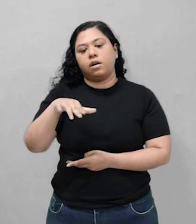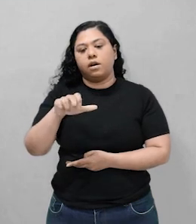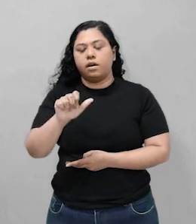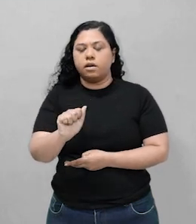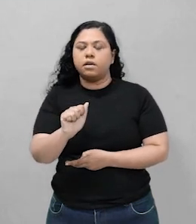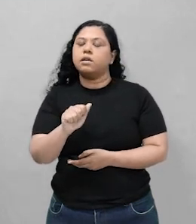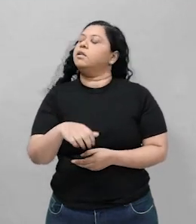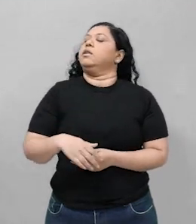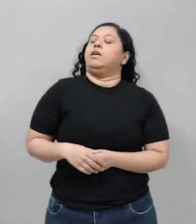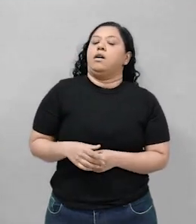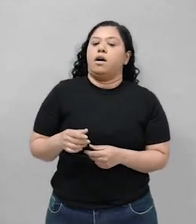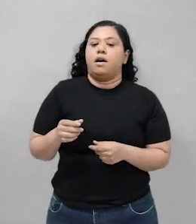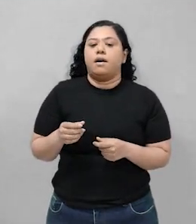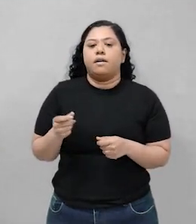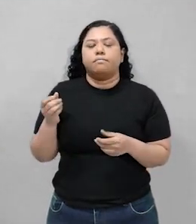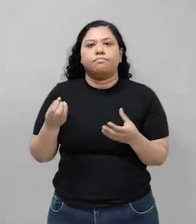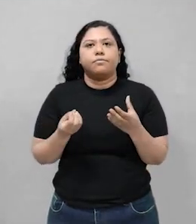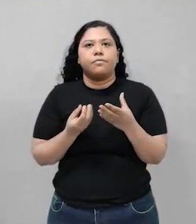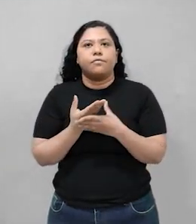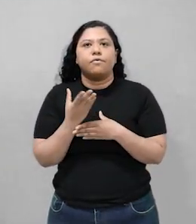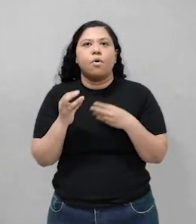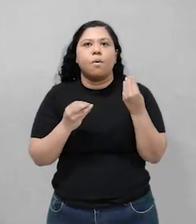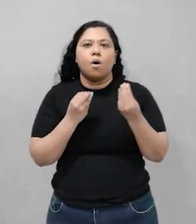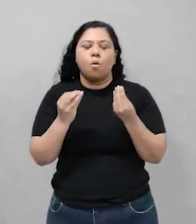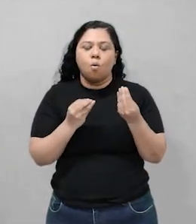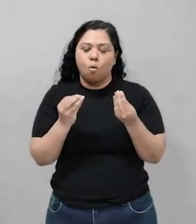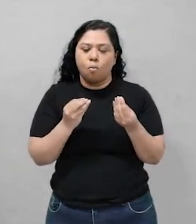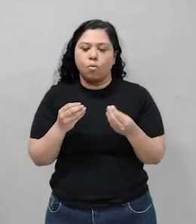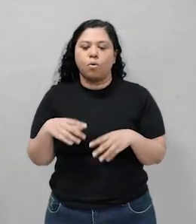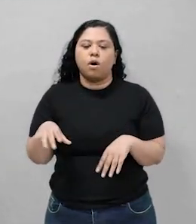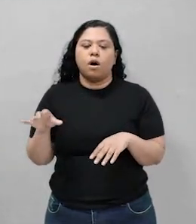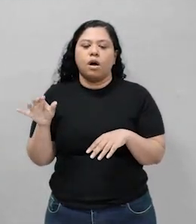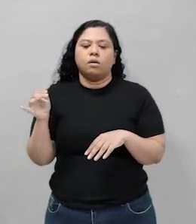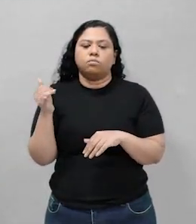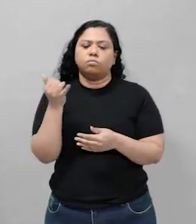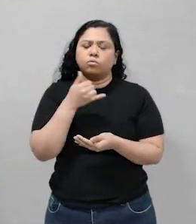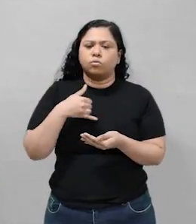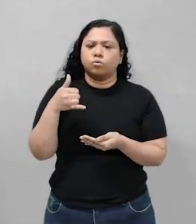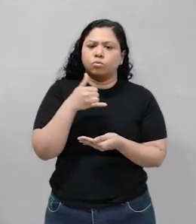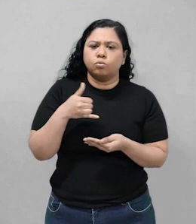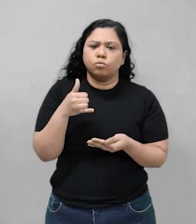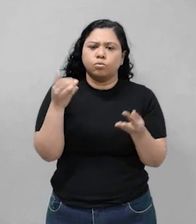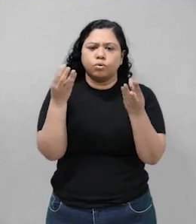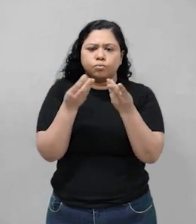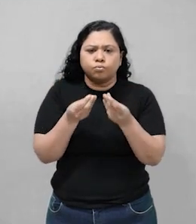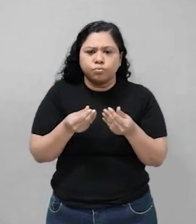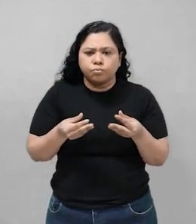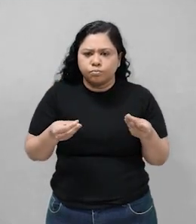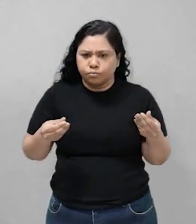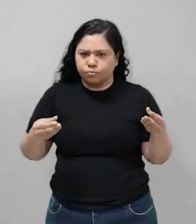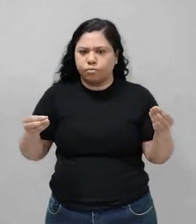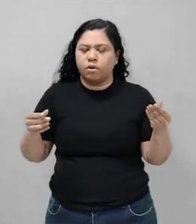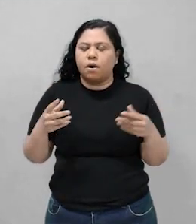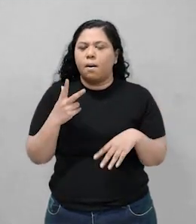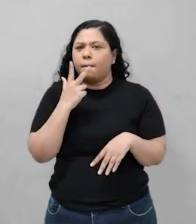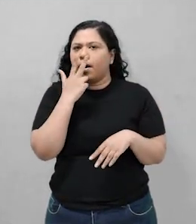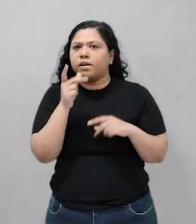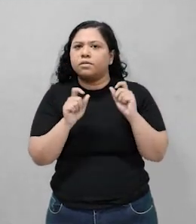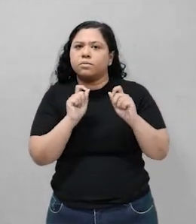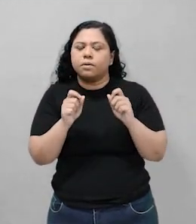gorduras da carne se decompõem pela ação do calor. Do que eu estou falando, turma? Eu estou falando do churrasco. Então,